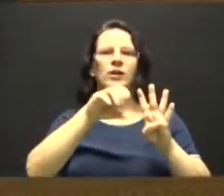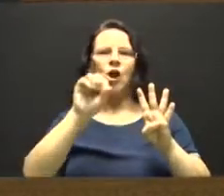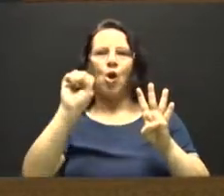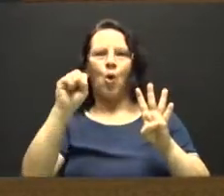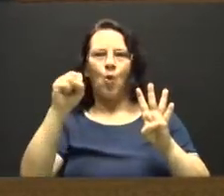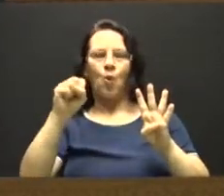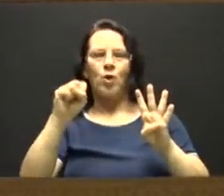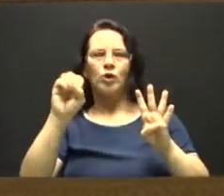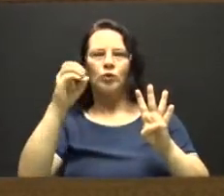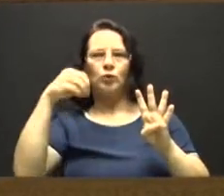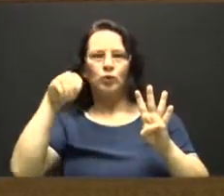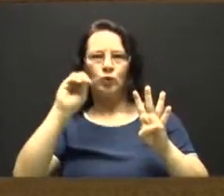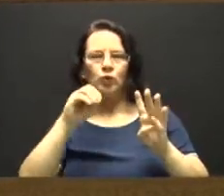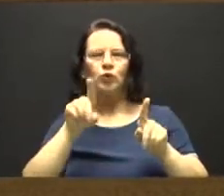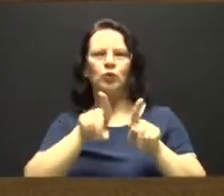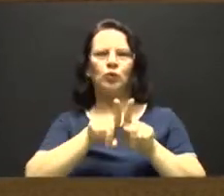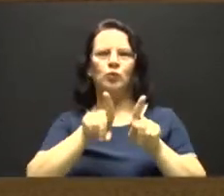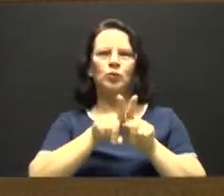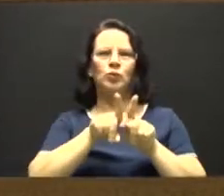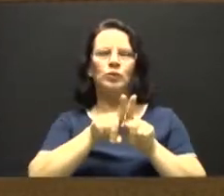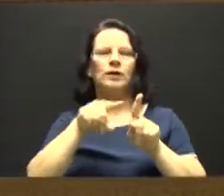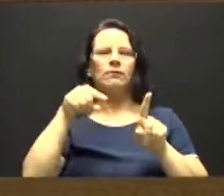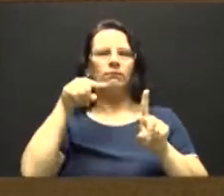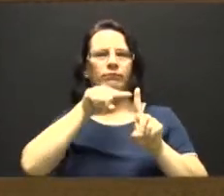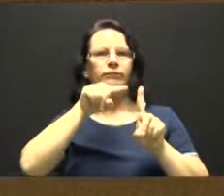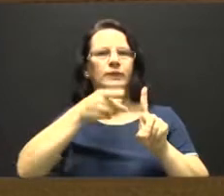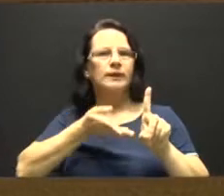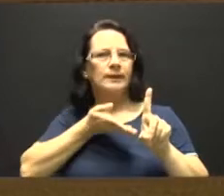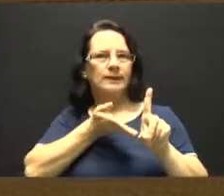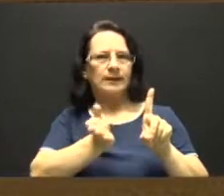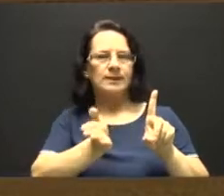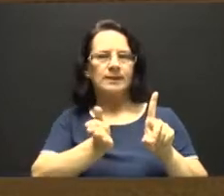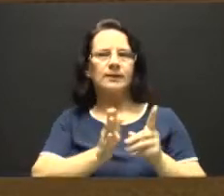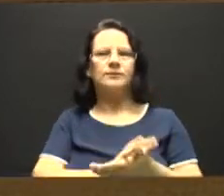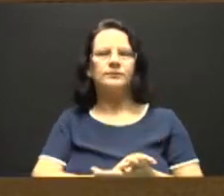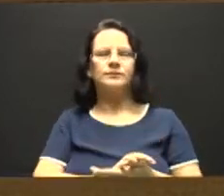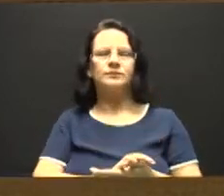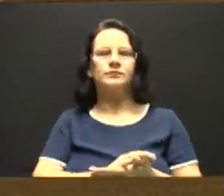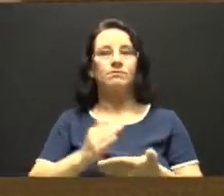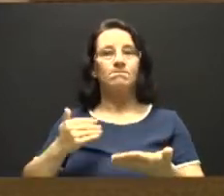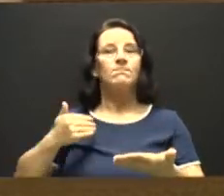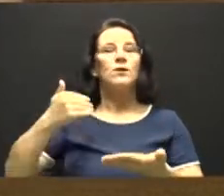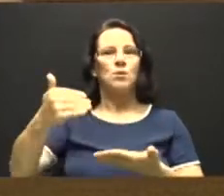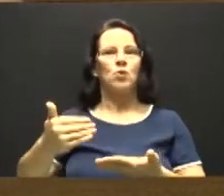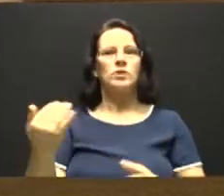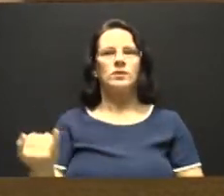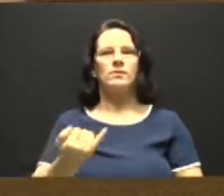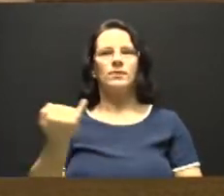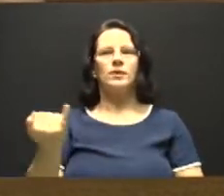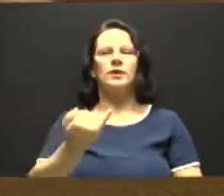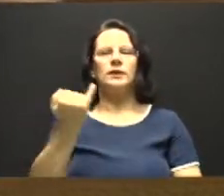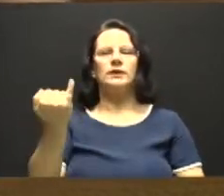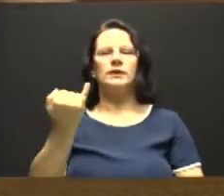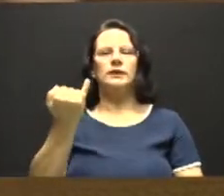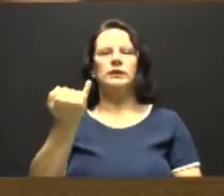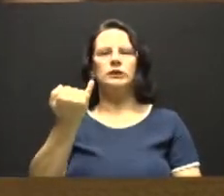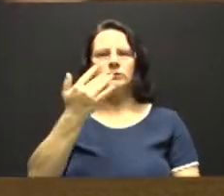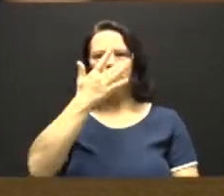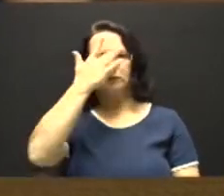como dia daquele ou daquela que está para nascer aí está um passo importante para essa